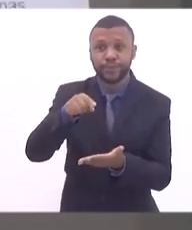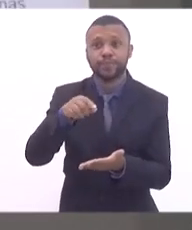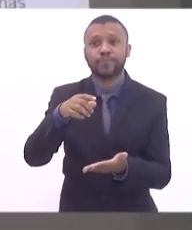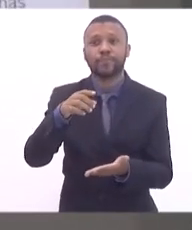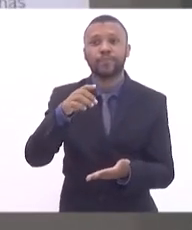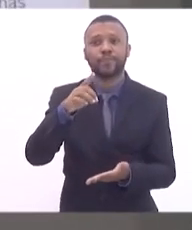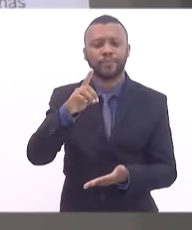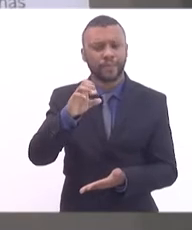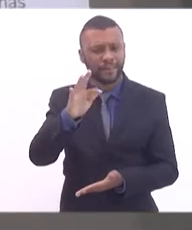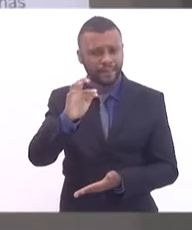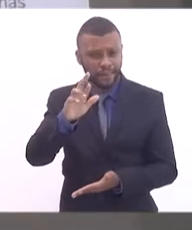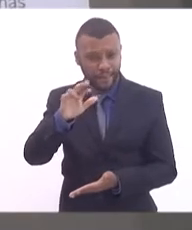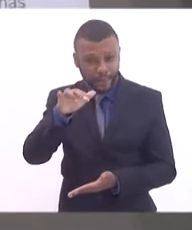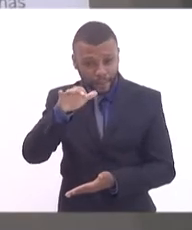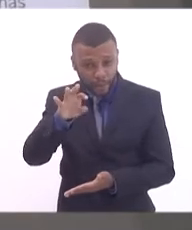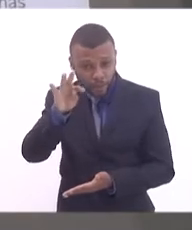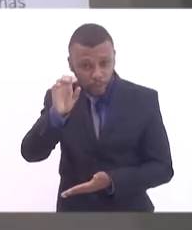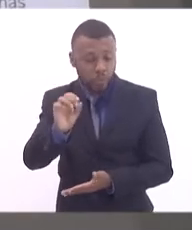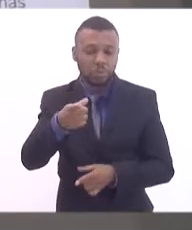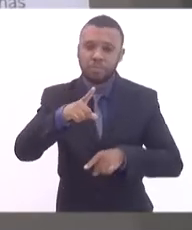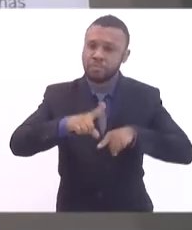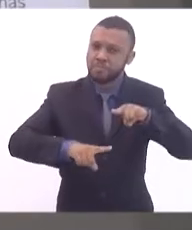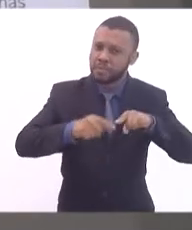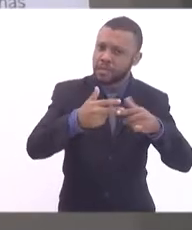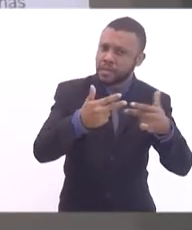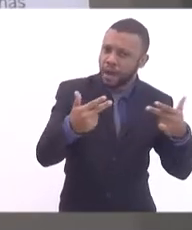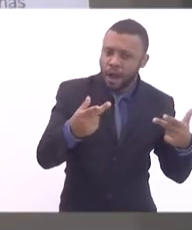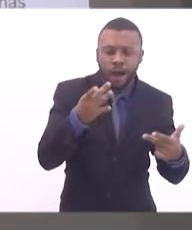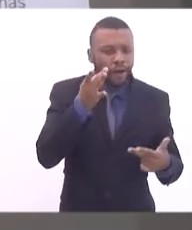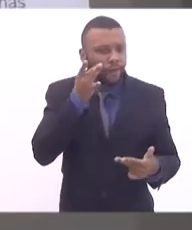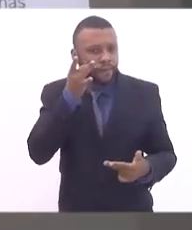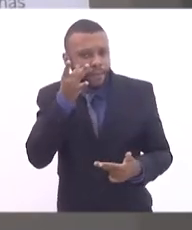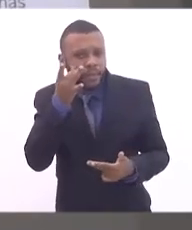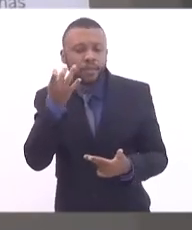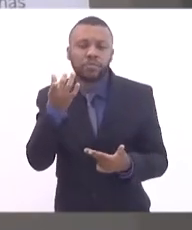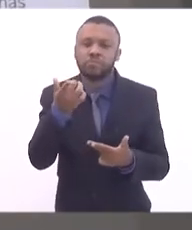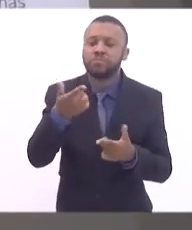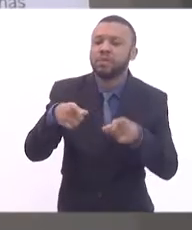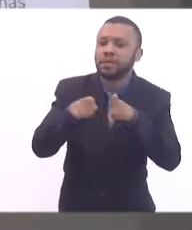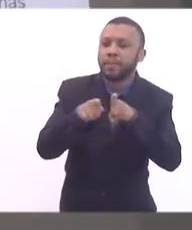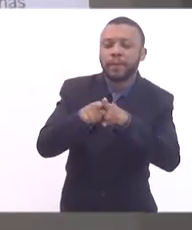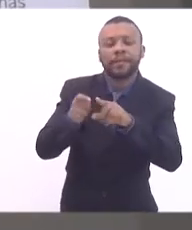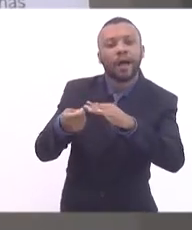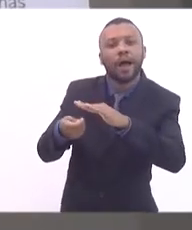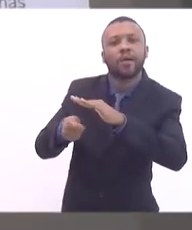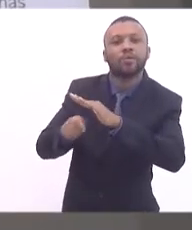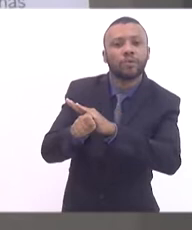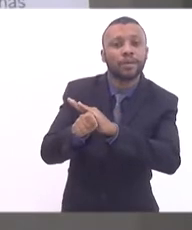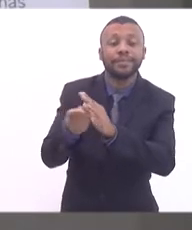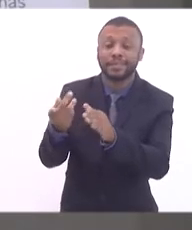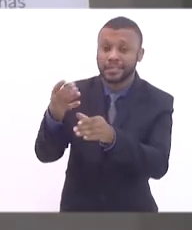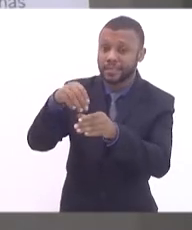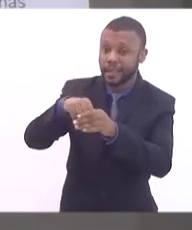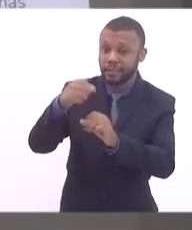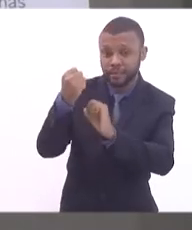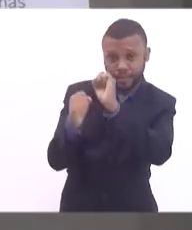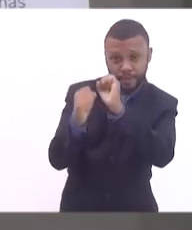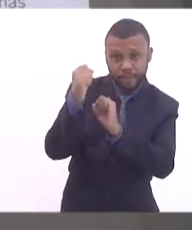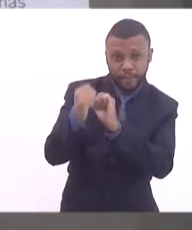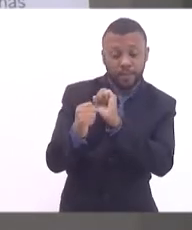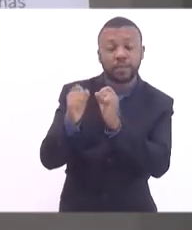como matéria-prima em suma nas aquisições internas nas importações o diferimento ele tem um efeito de